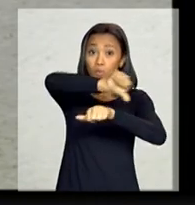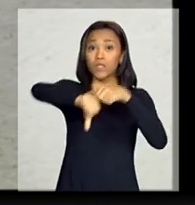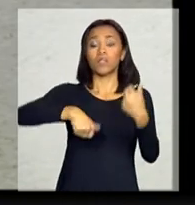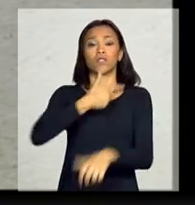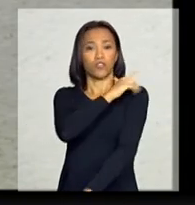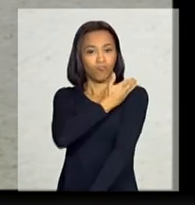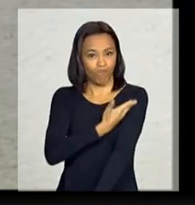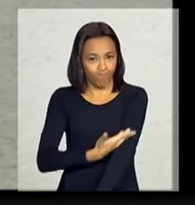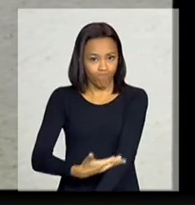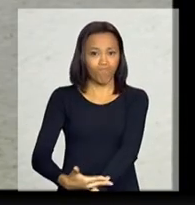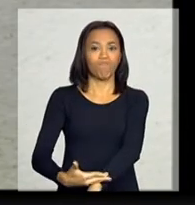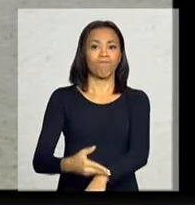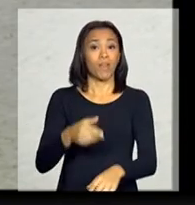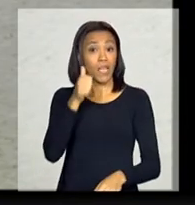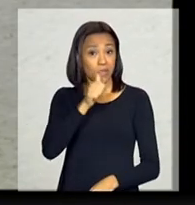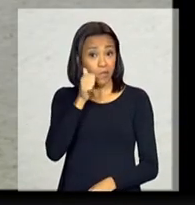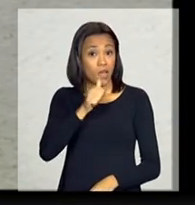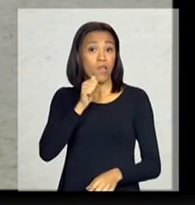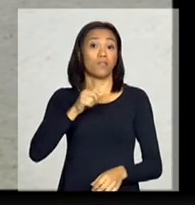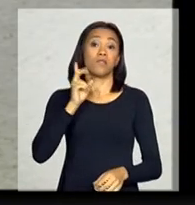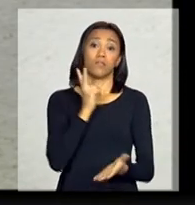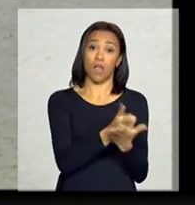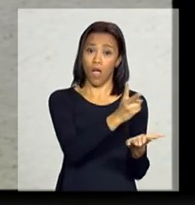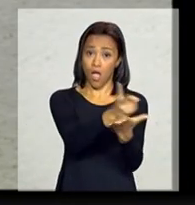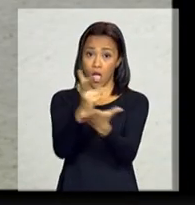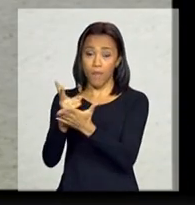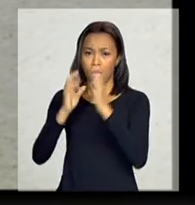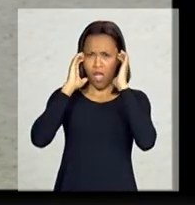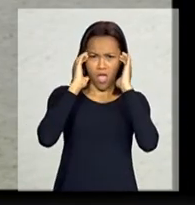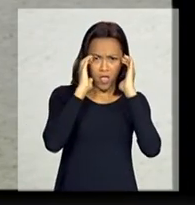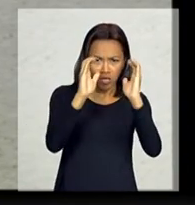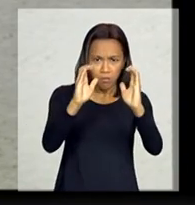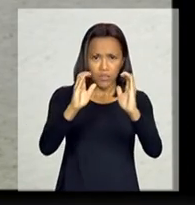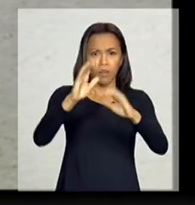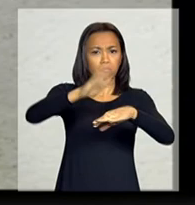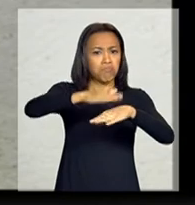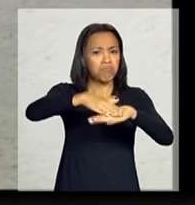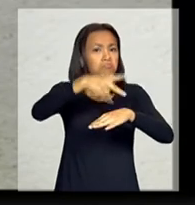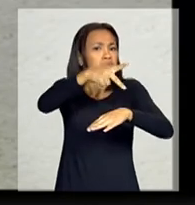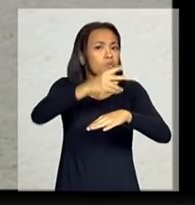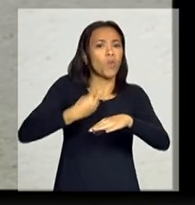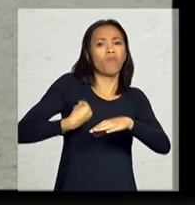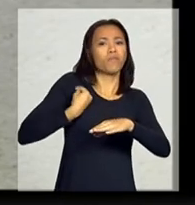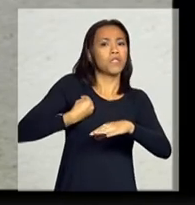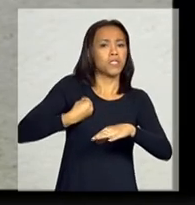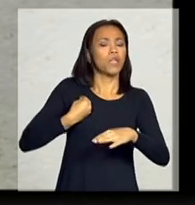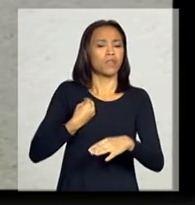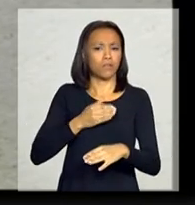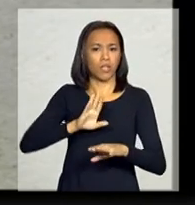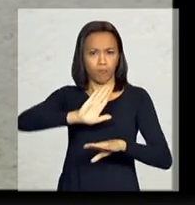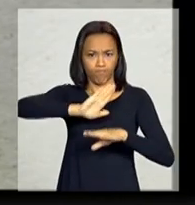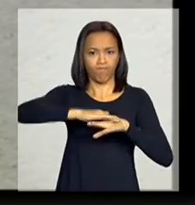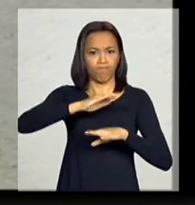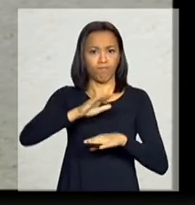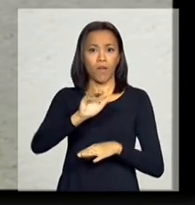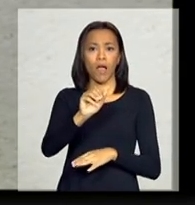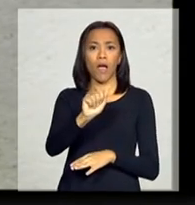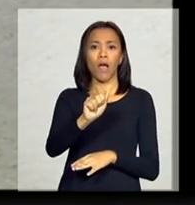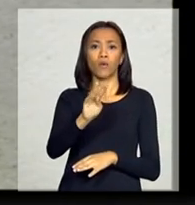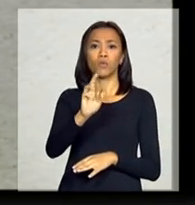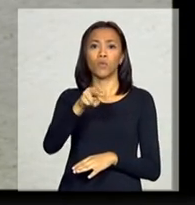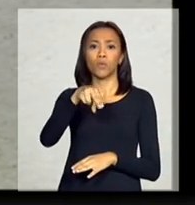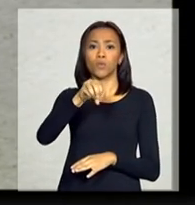para que a mulher seja reconhecida como protagonista de suas próprias vidas é por isso que o programa